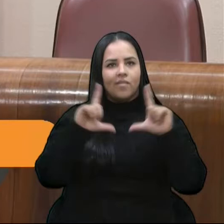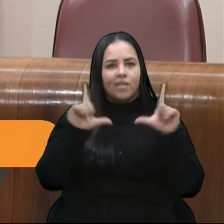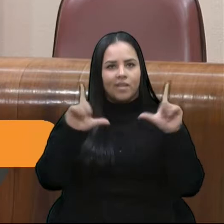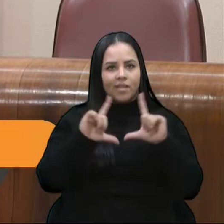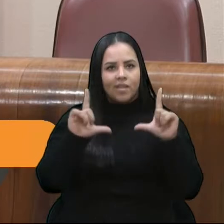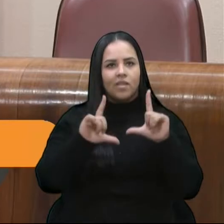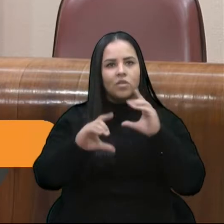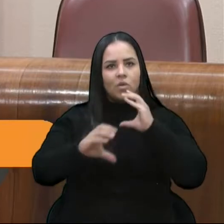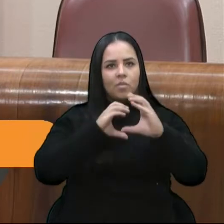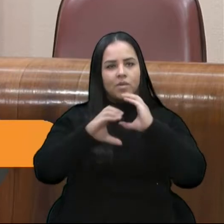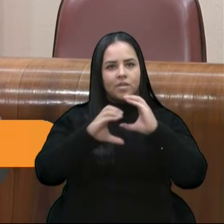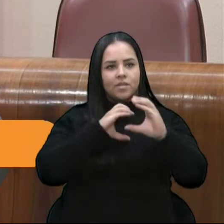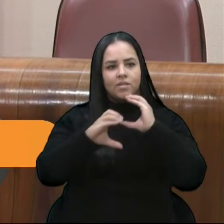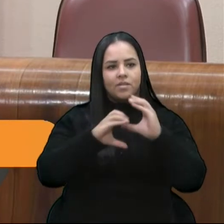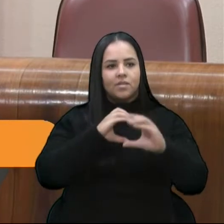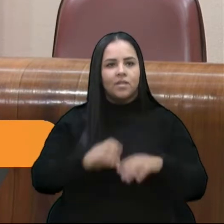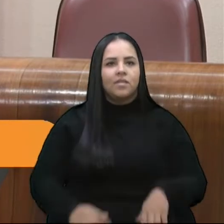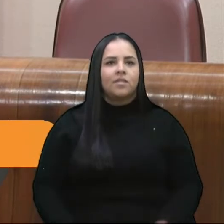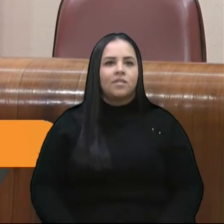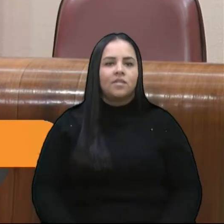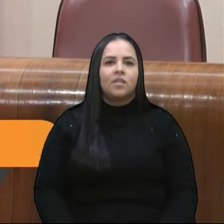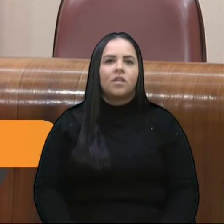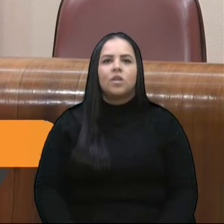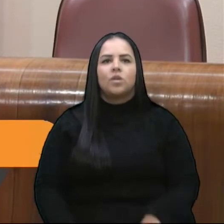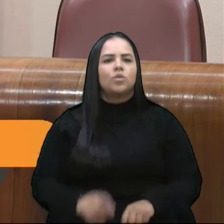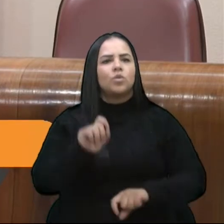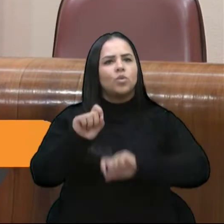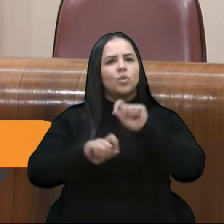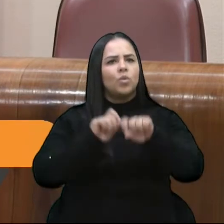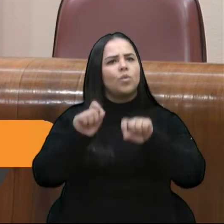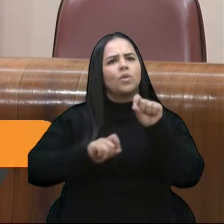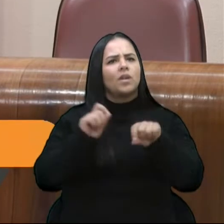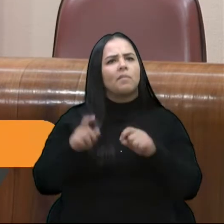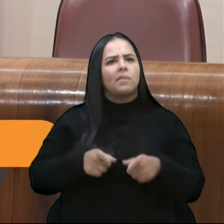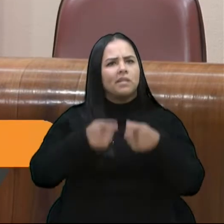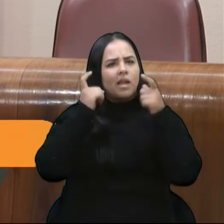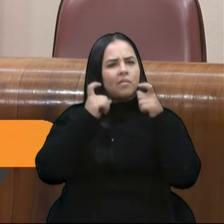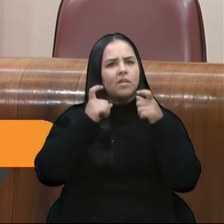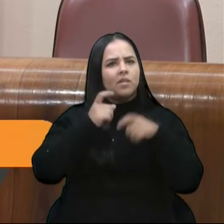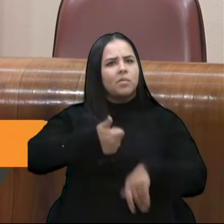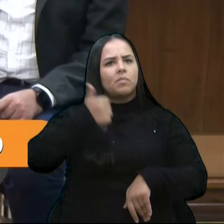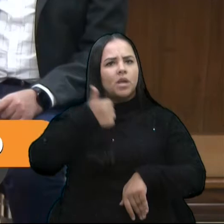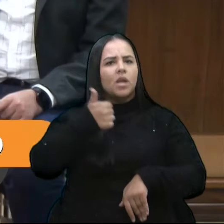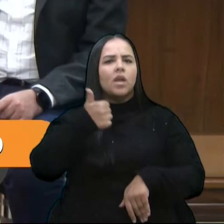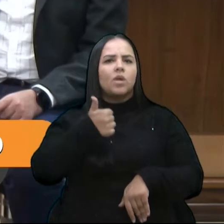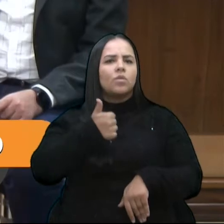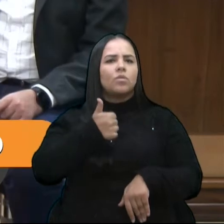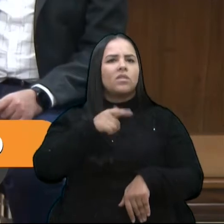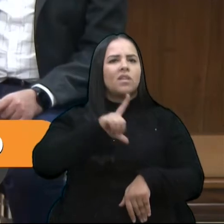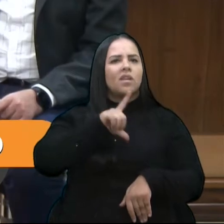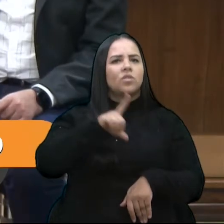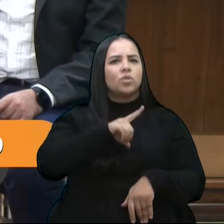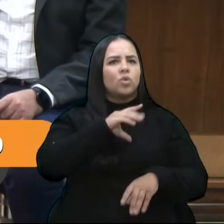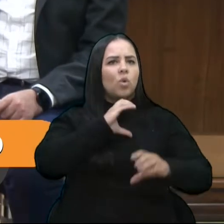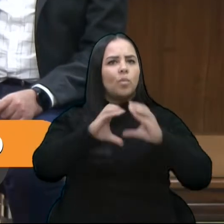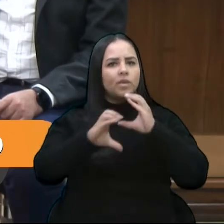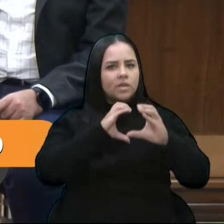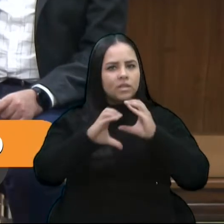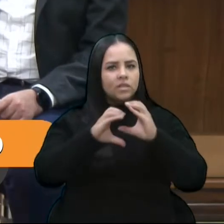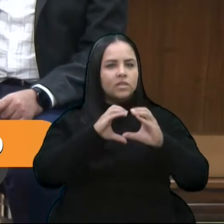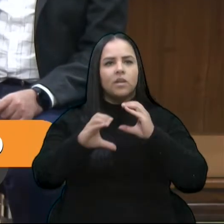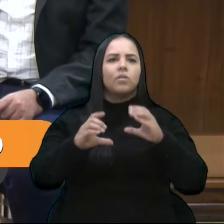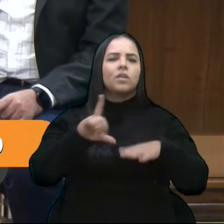de comunicação. Alessandra, o que te parece essa primeira impressão da comunicação como um mecanismo que